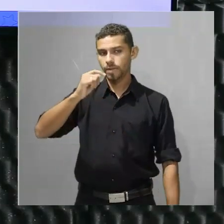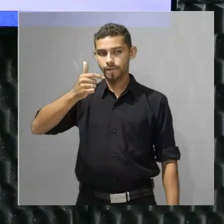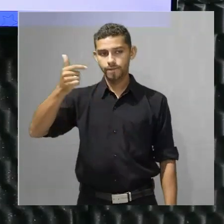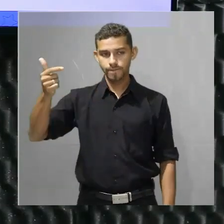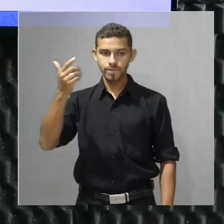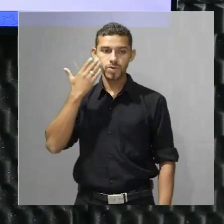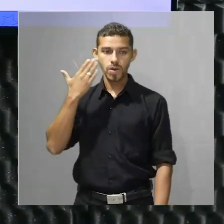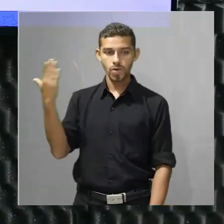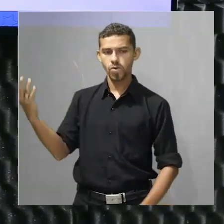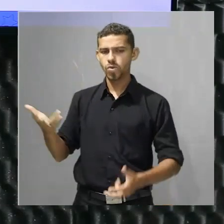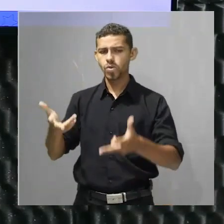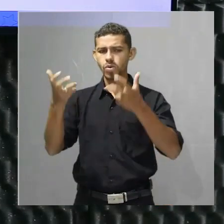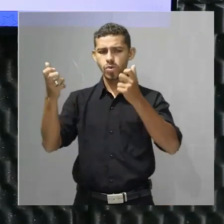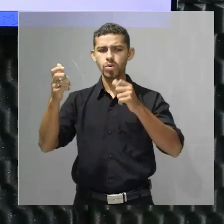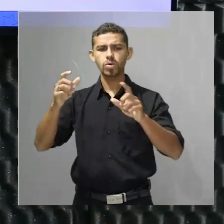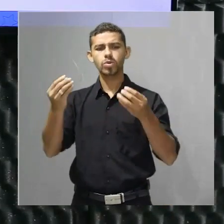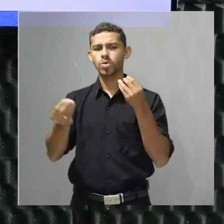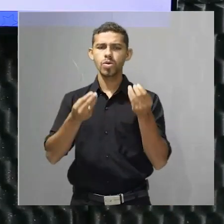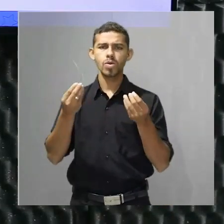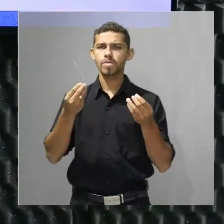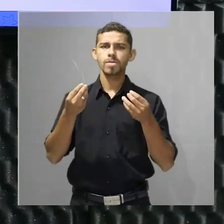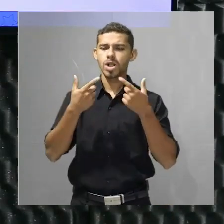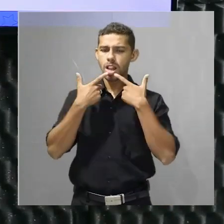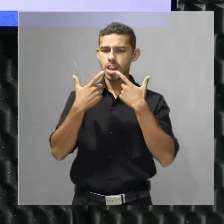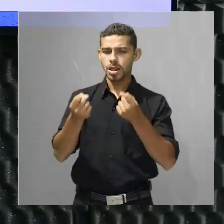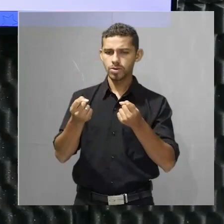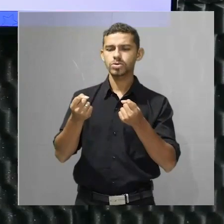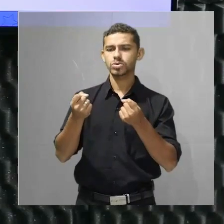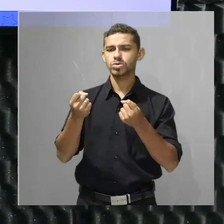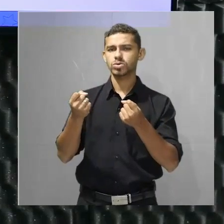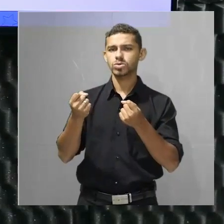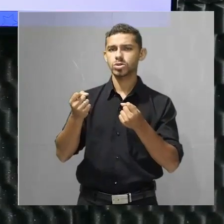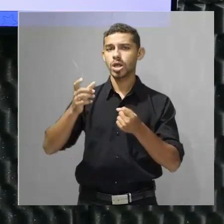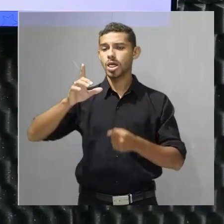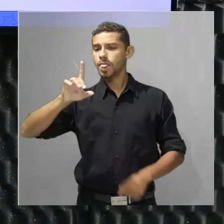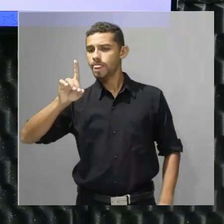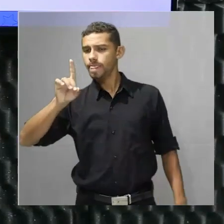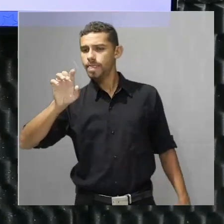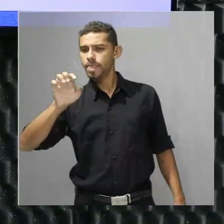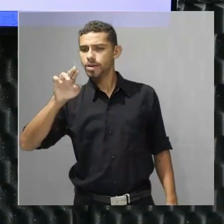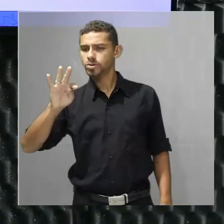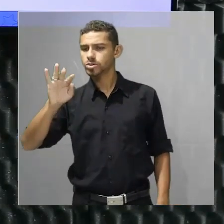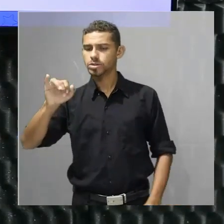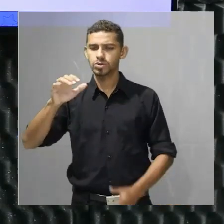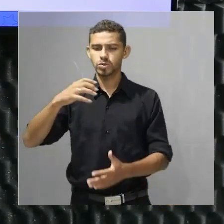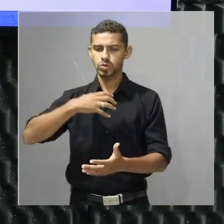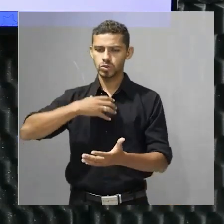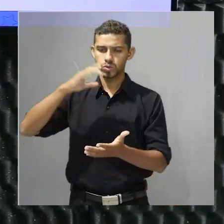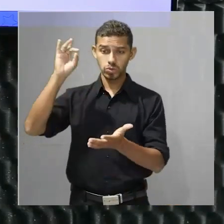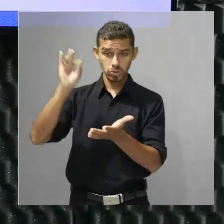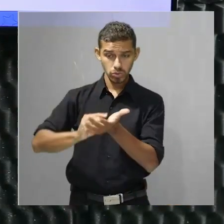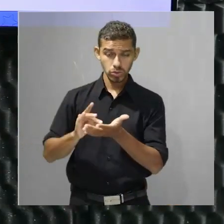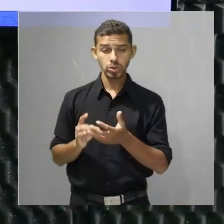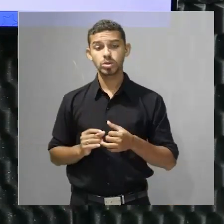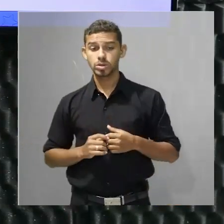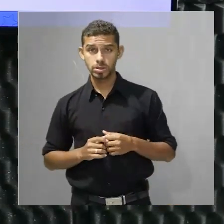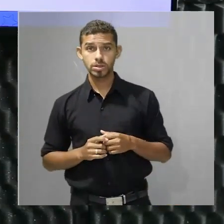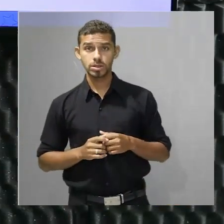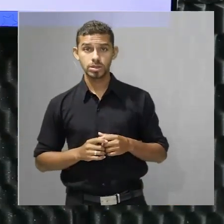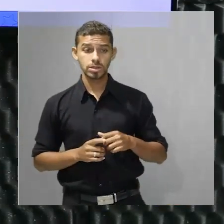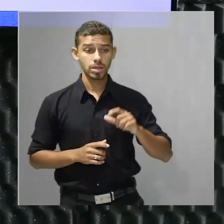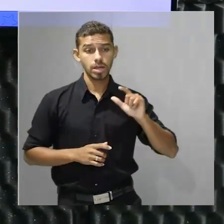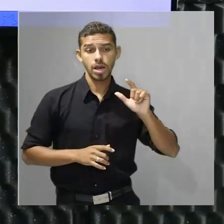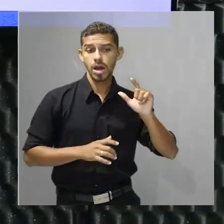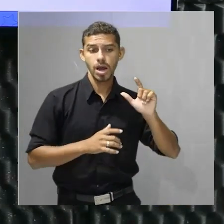vocês perceberem como a linguagem denotativa e a linguagem conotativa parece na redação paz um imã